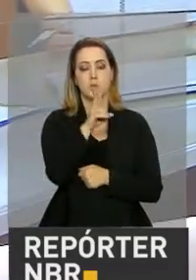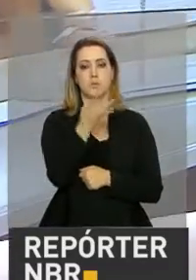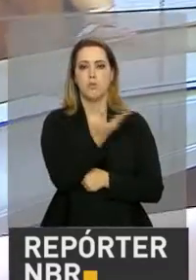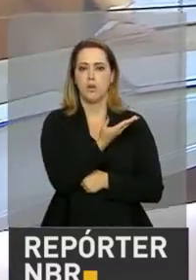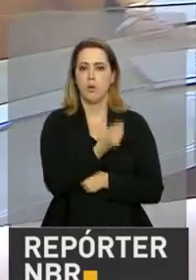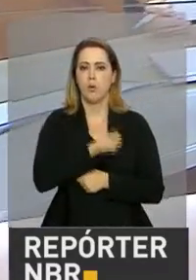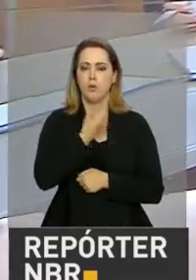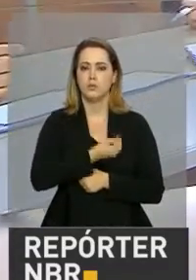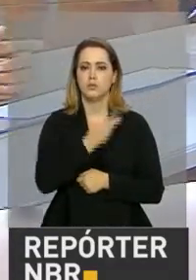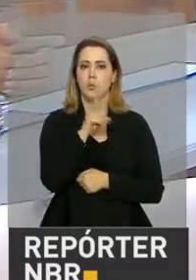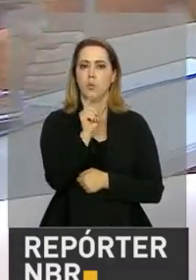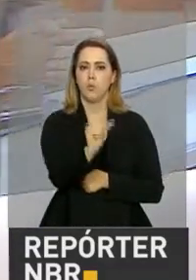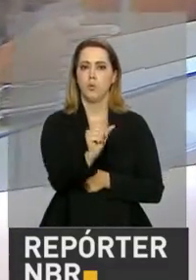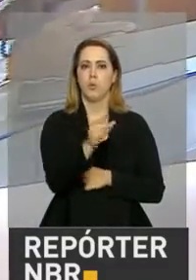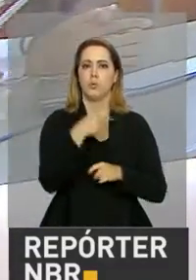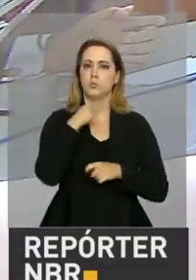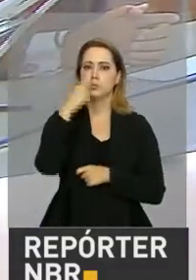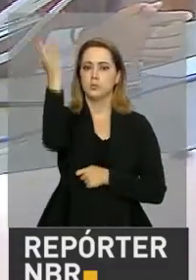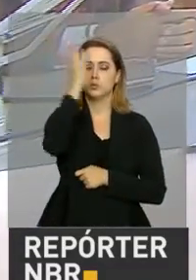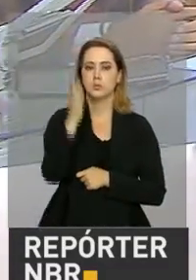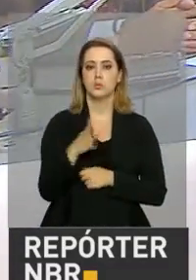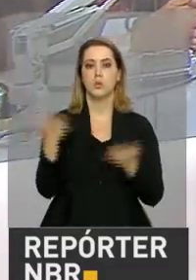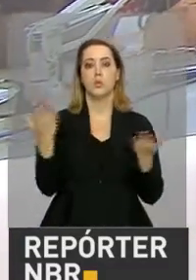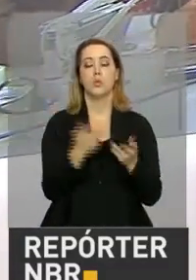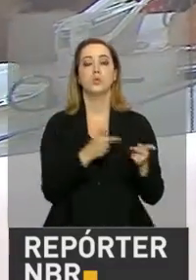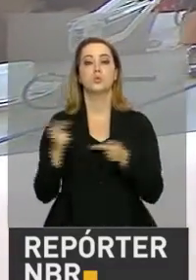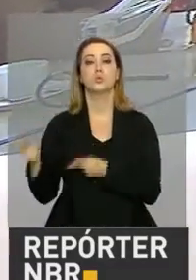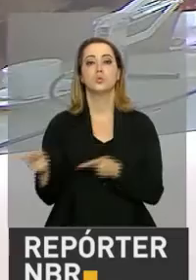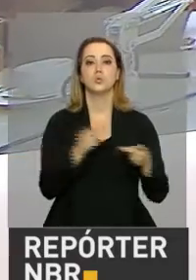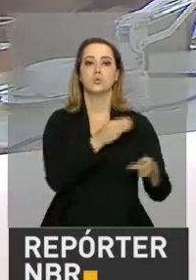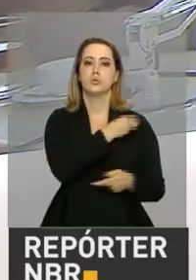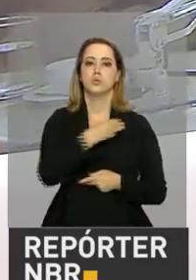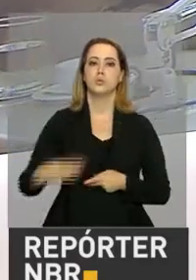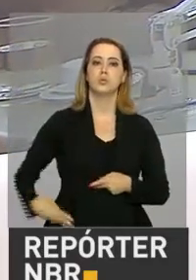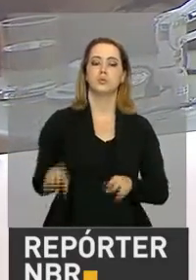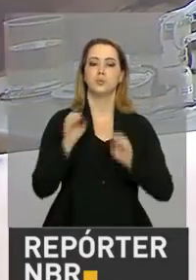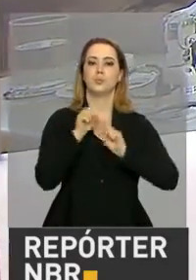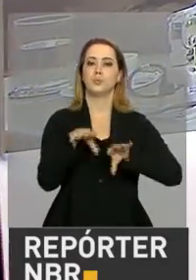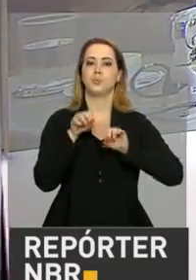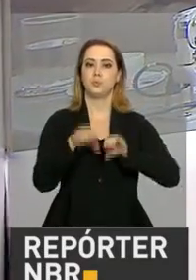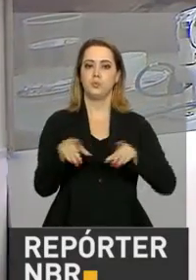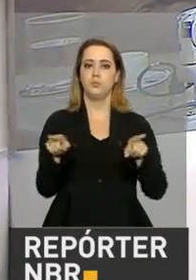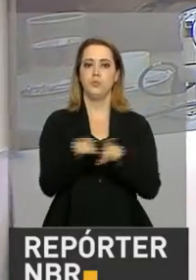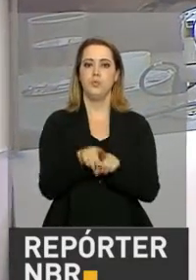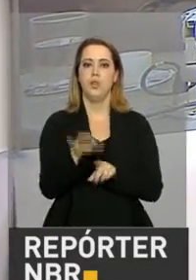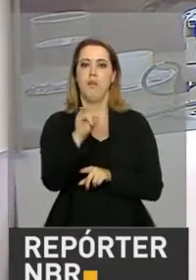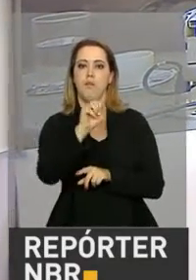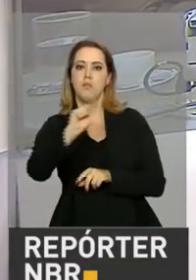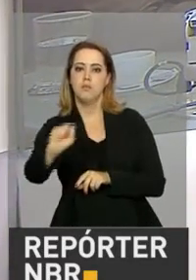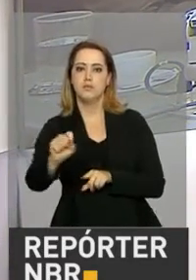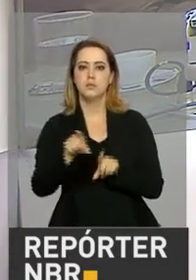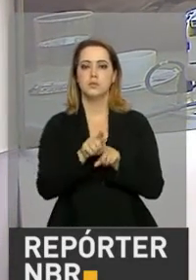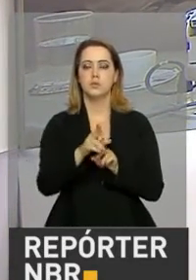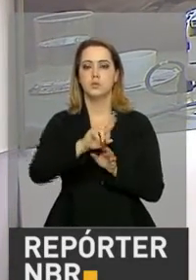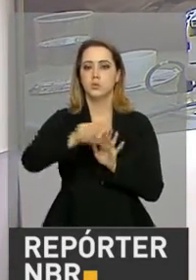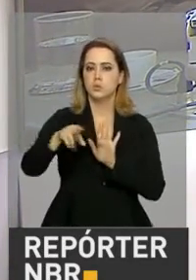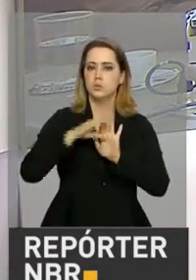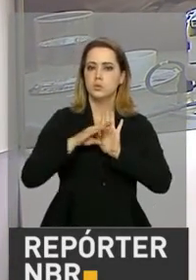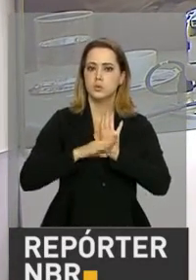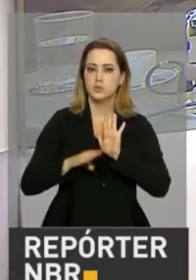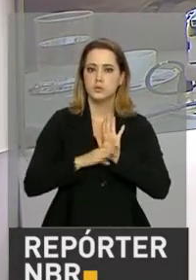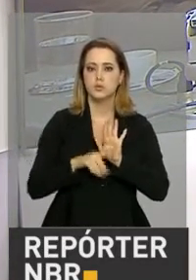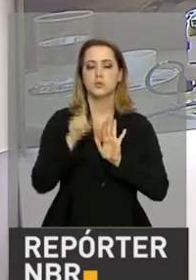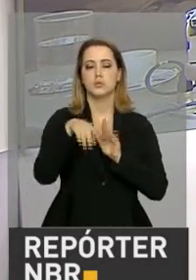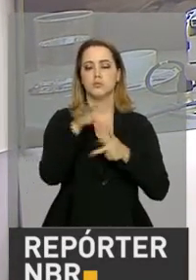da transmissão da voz do brasil que hoje tem como convidado o ministro da educação falando sobre fiéis sobre os programas da pasta é